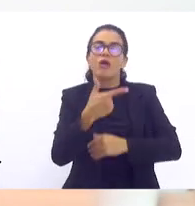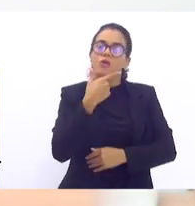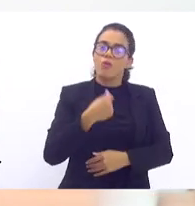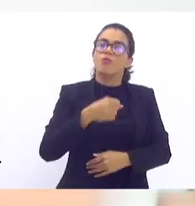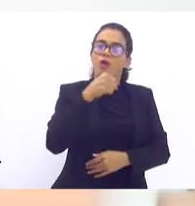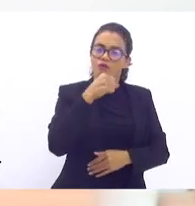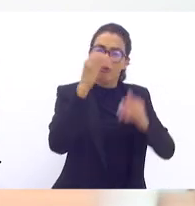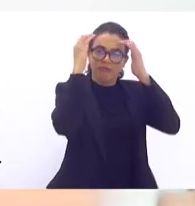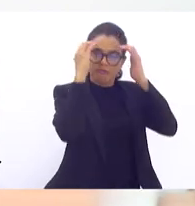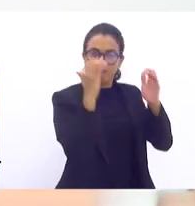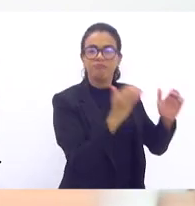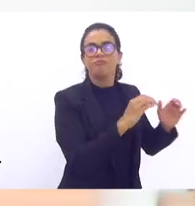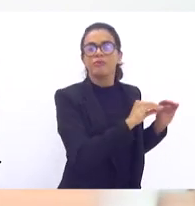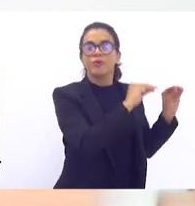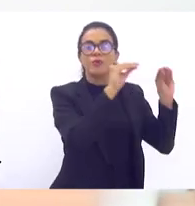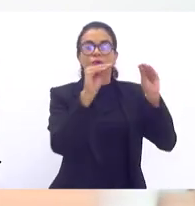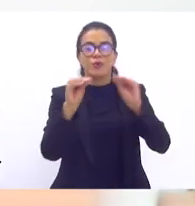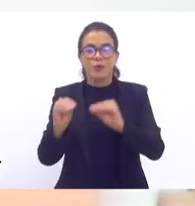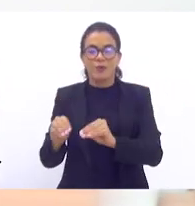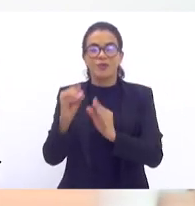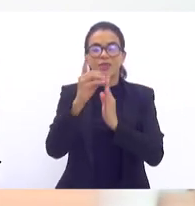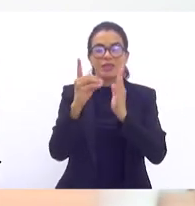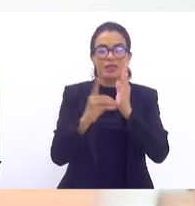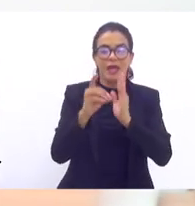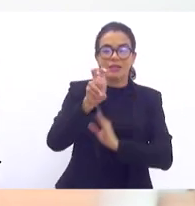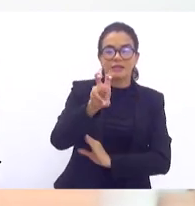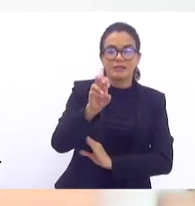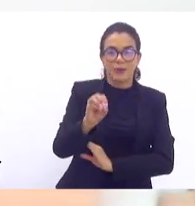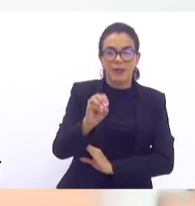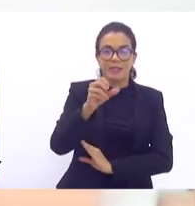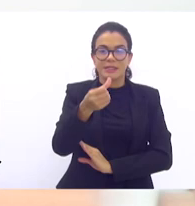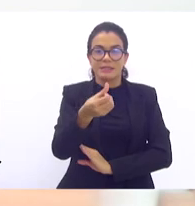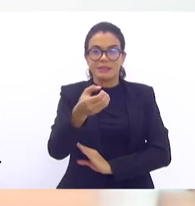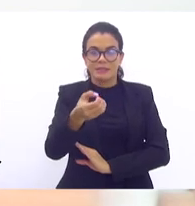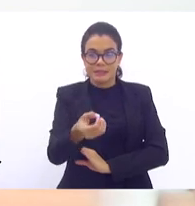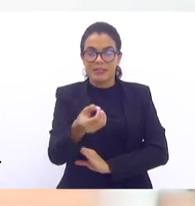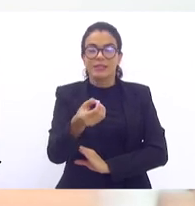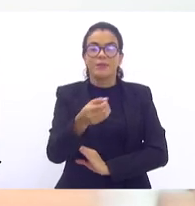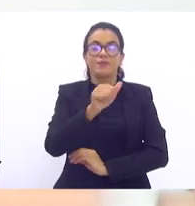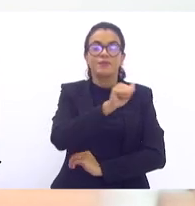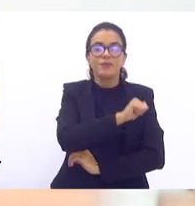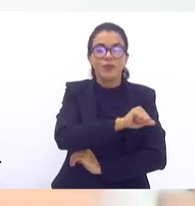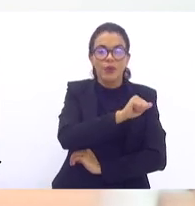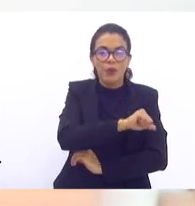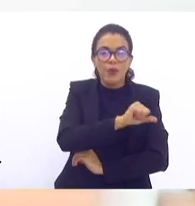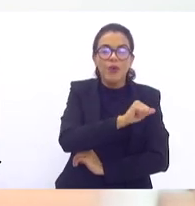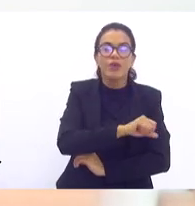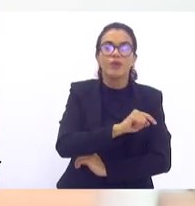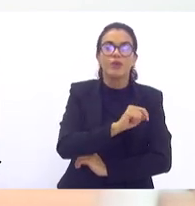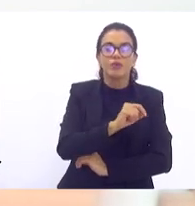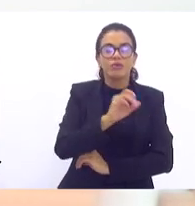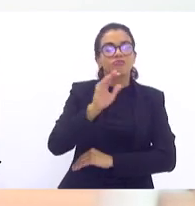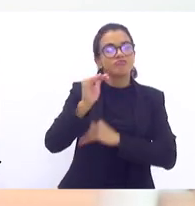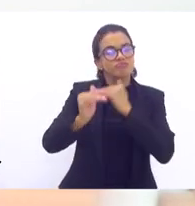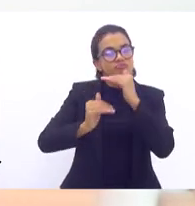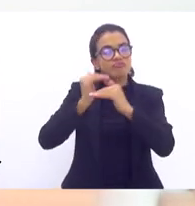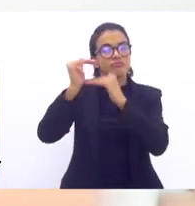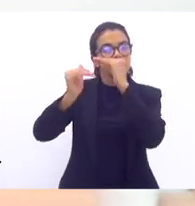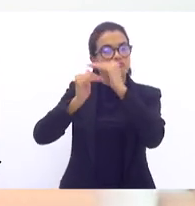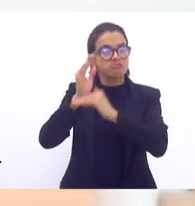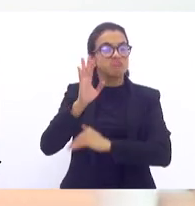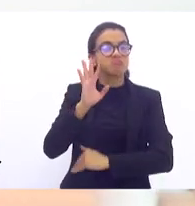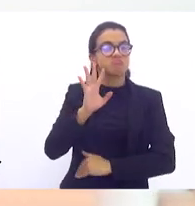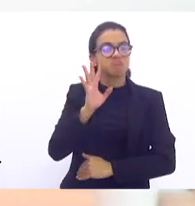e realmente a gente está falando da década de 50 de 60 Onde o Rio né ele vinha num numa crescente muito